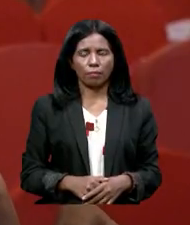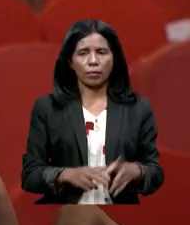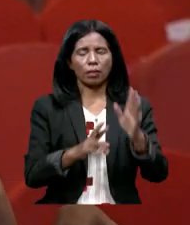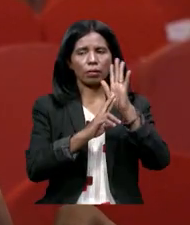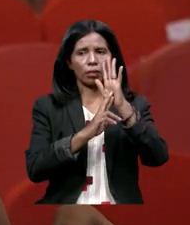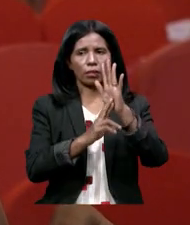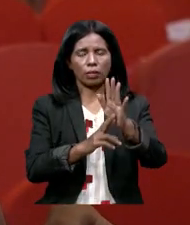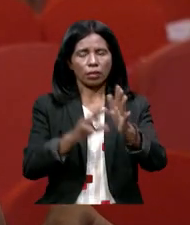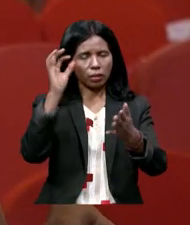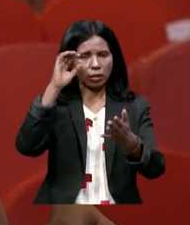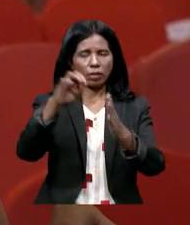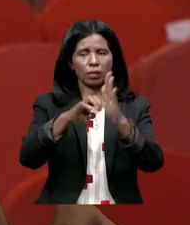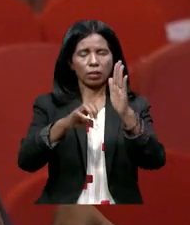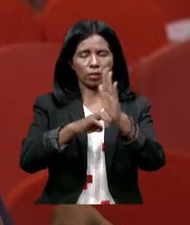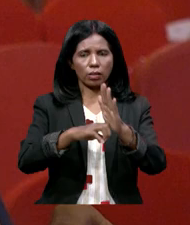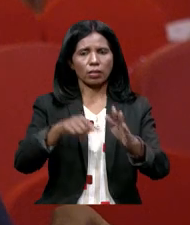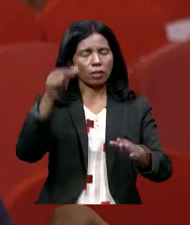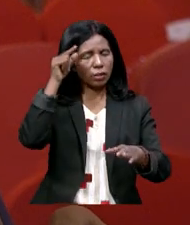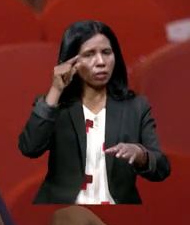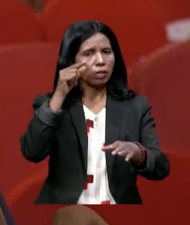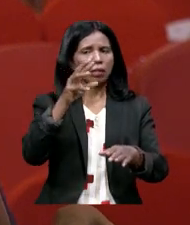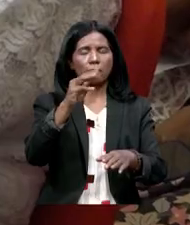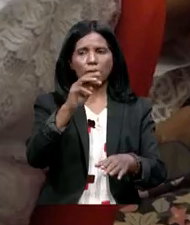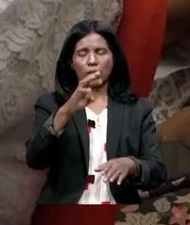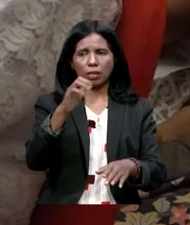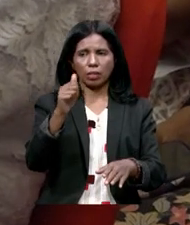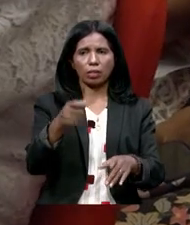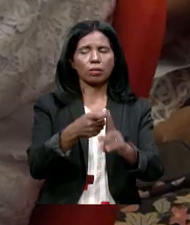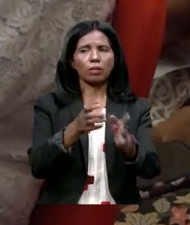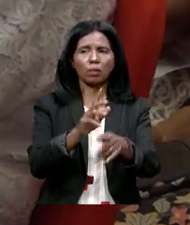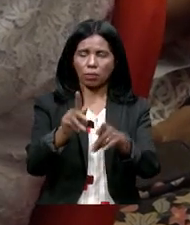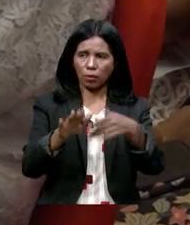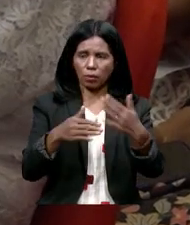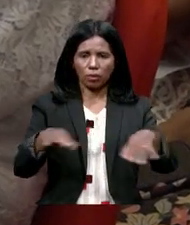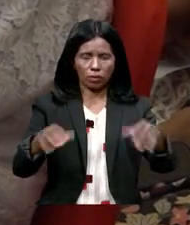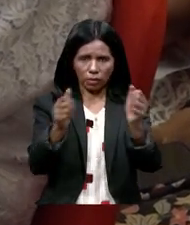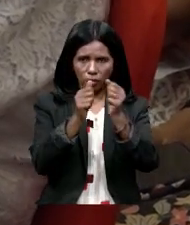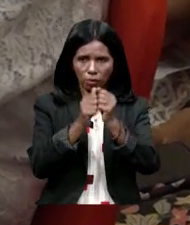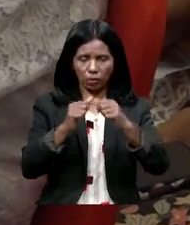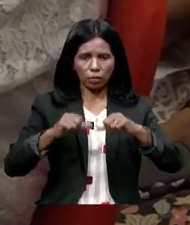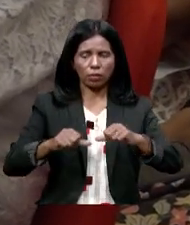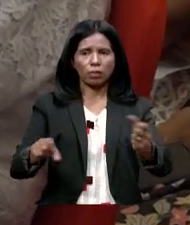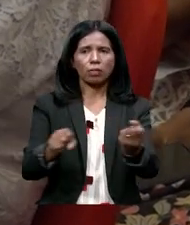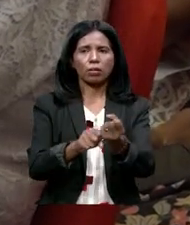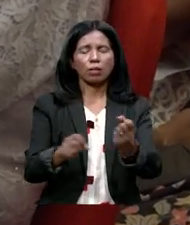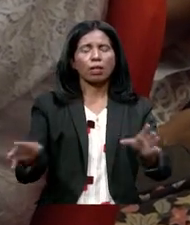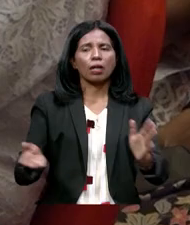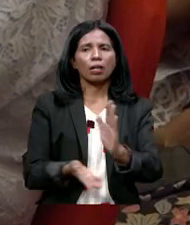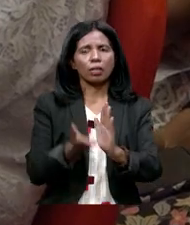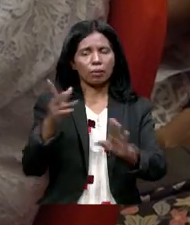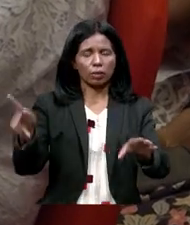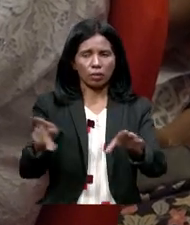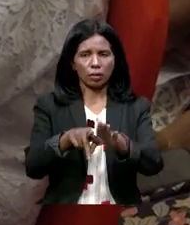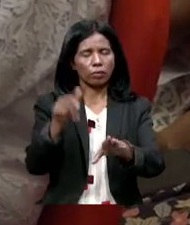Representante Secretária de Estado de Igualdade, Maria Filomena Babo, russo entidade Xoto, ato serviço chamoto, pode contribuir a essa participação feita e a